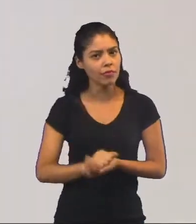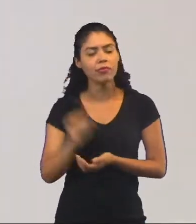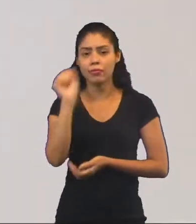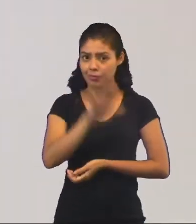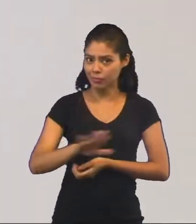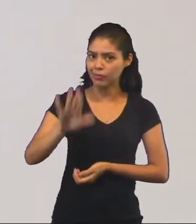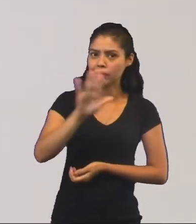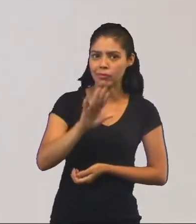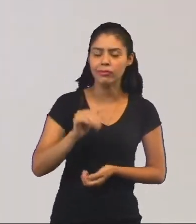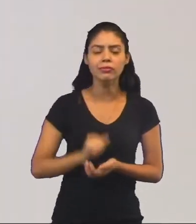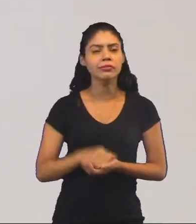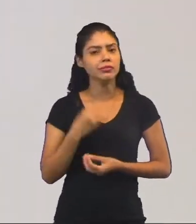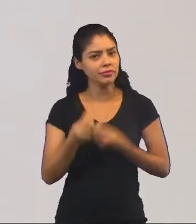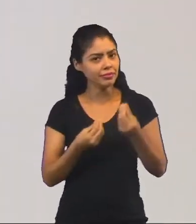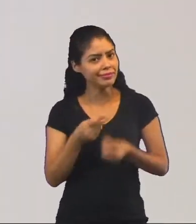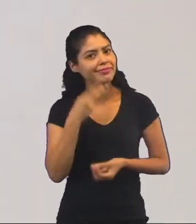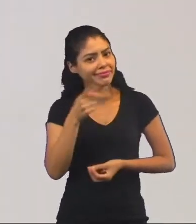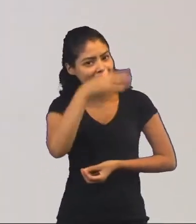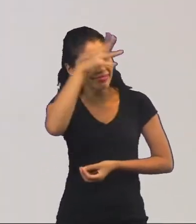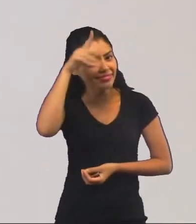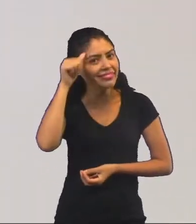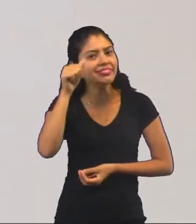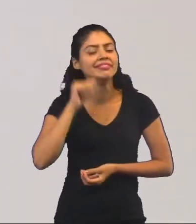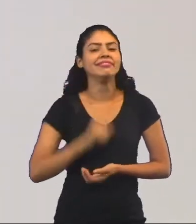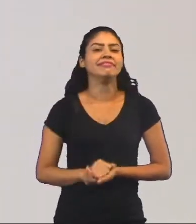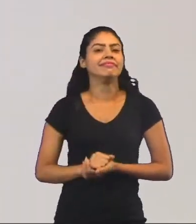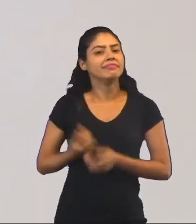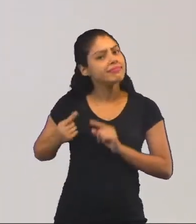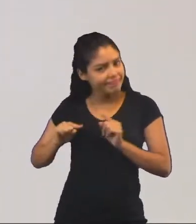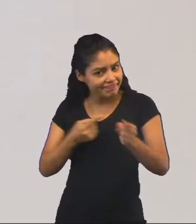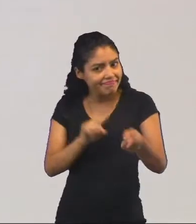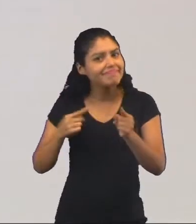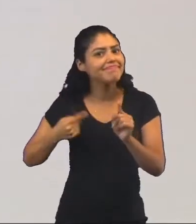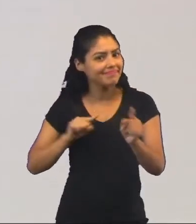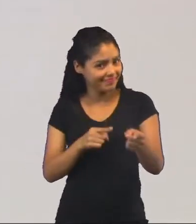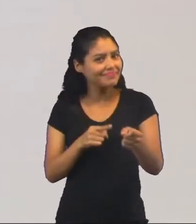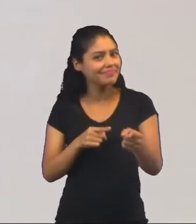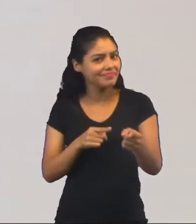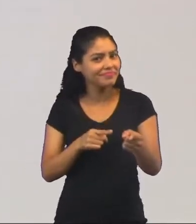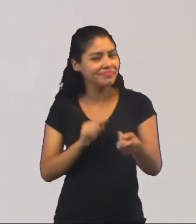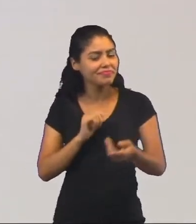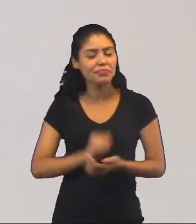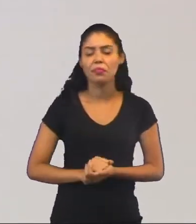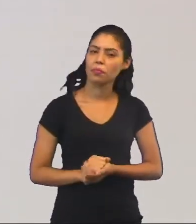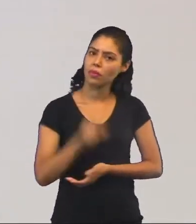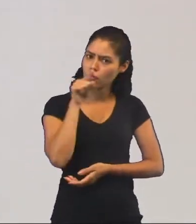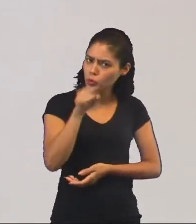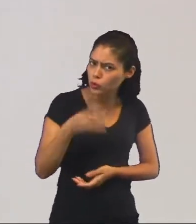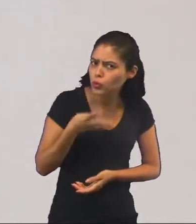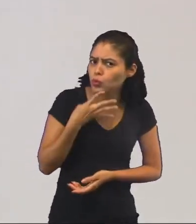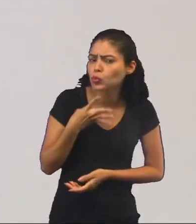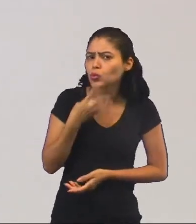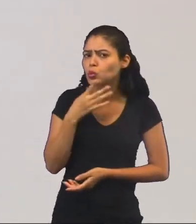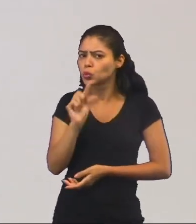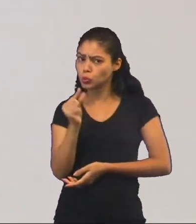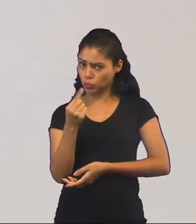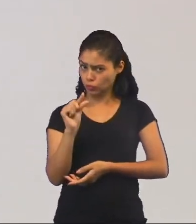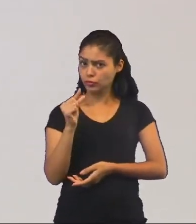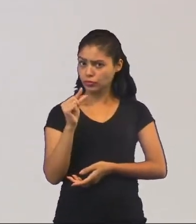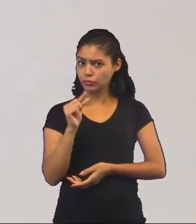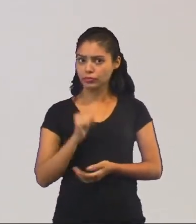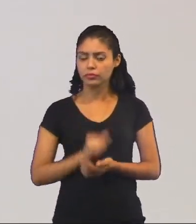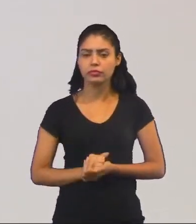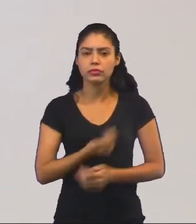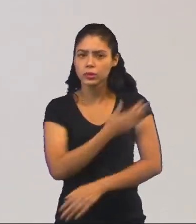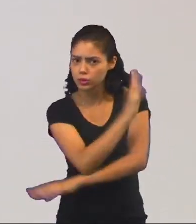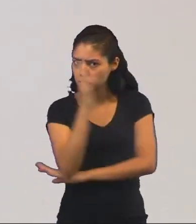Geralmente, quando eu me refiro à Amazônia, eu costumo até desafiar os meus alunos para dizer o seguinte: você conhece um pouco